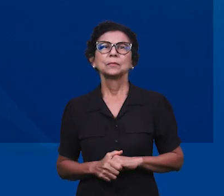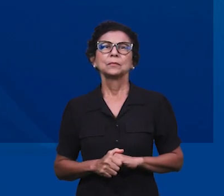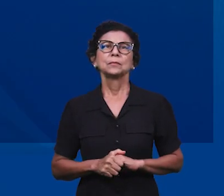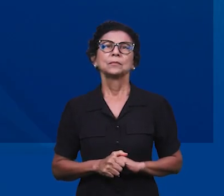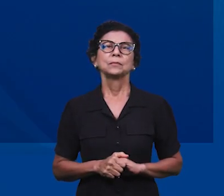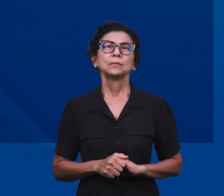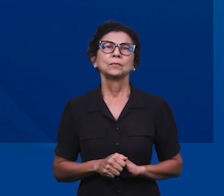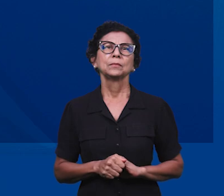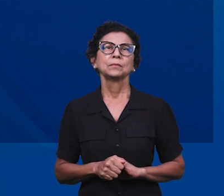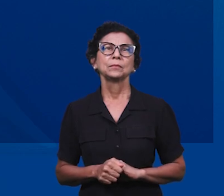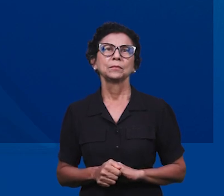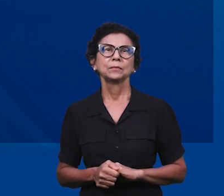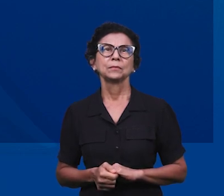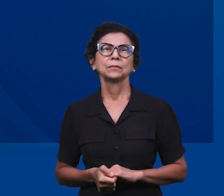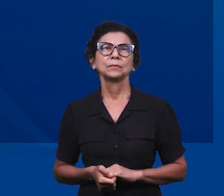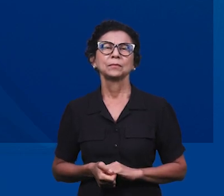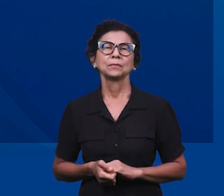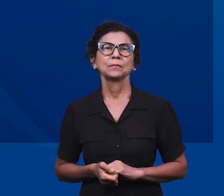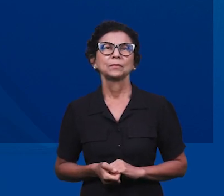Oi,